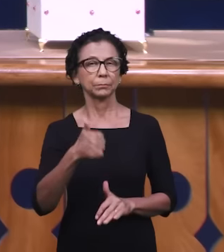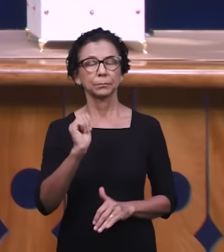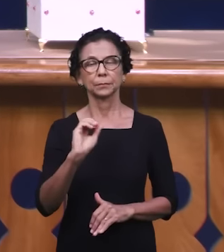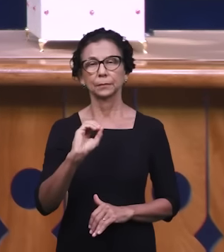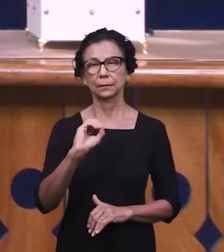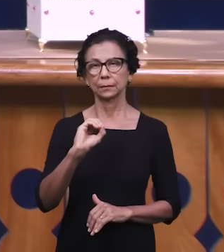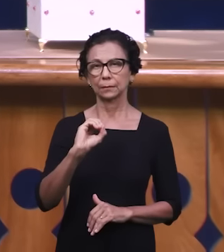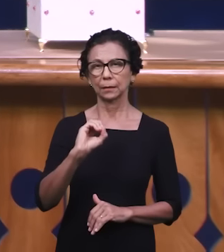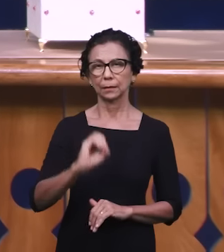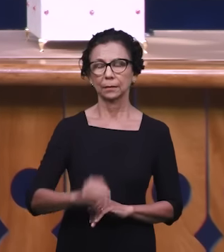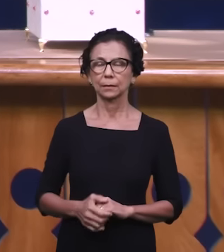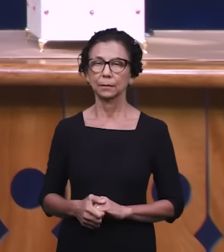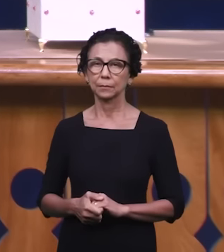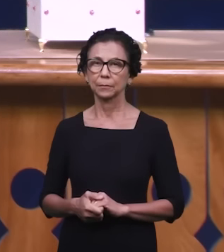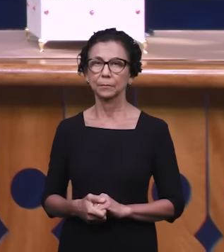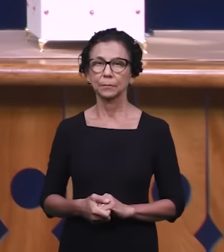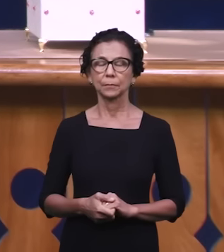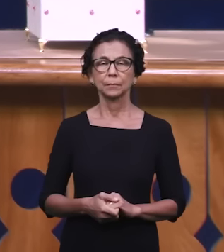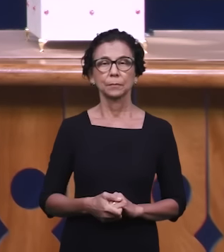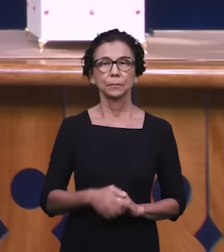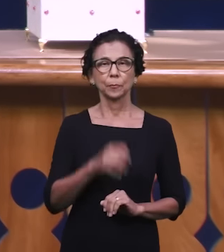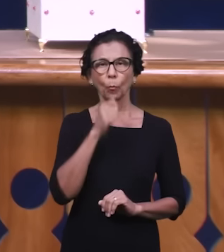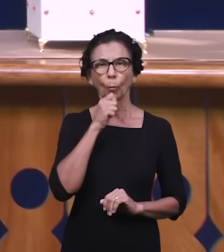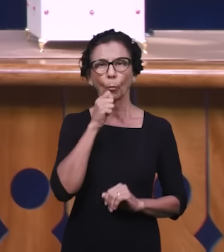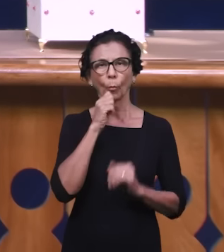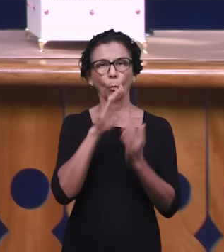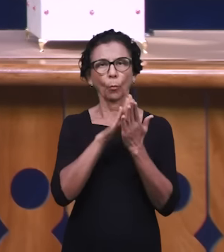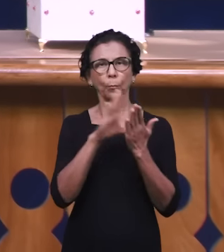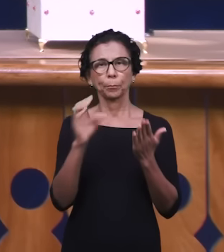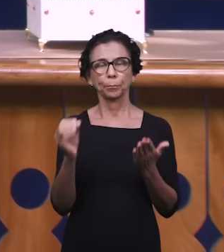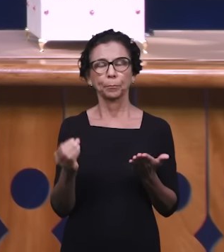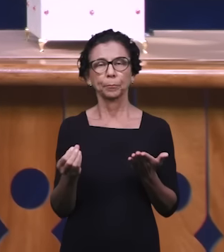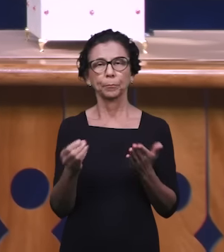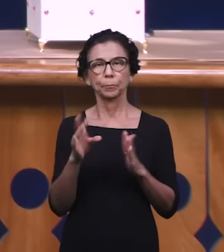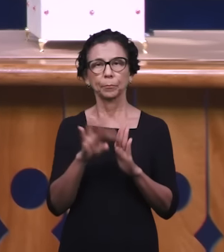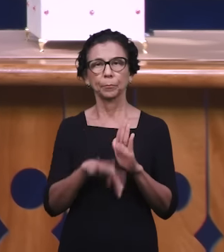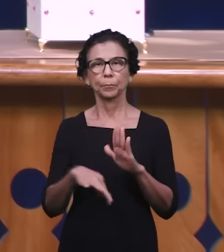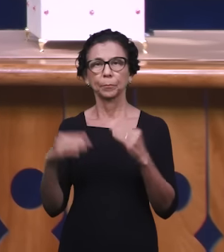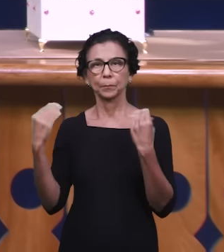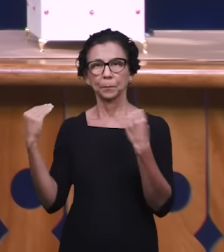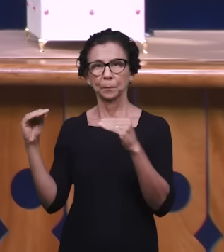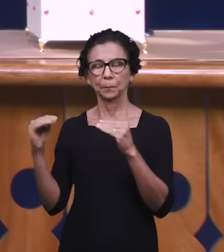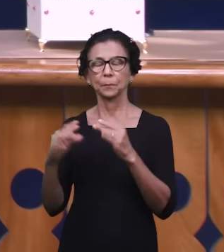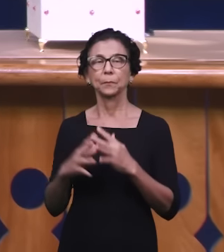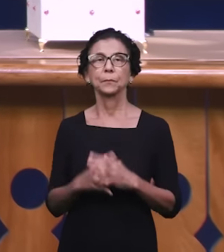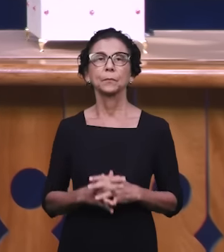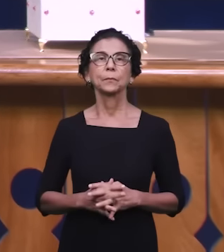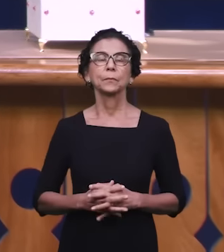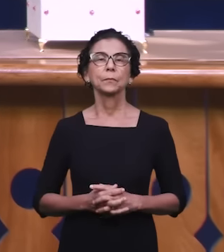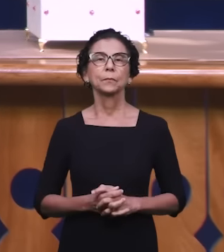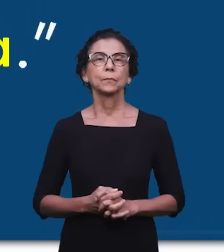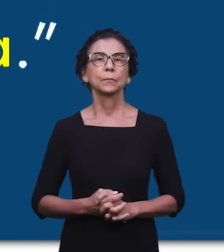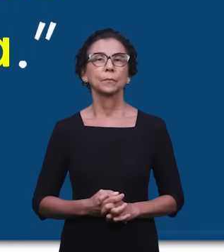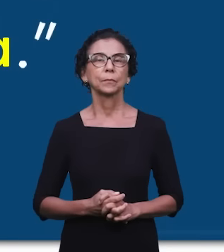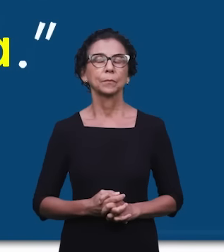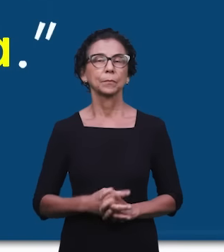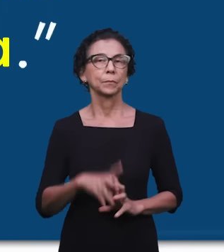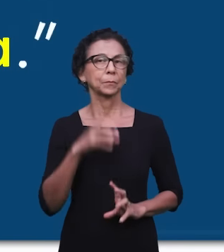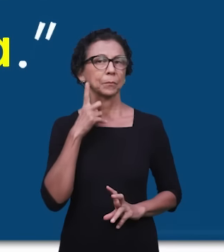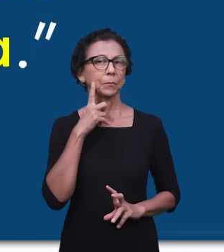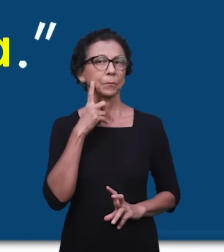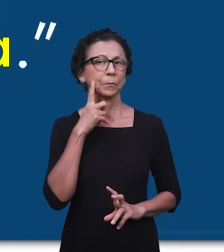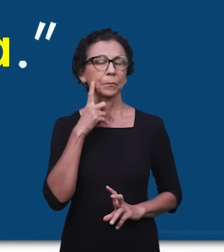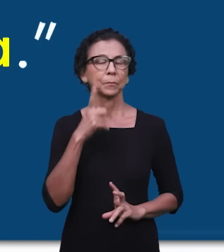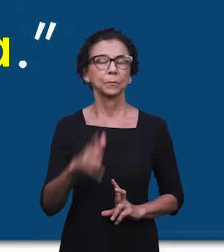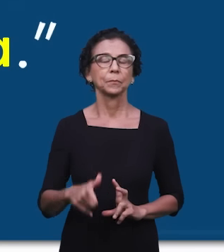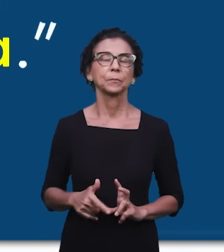que não tiverem a Bíblia em mãos, o texto será projetado aqui. E a palavra do Senhor nos diz assim, Apocalipse